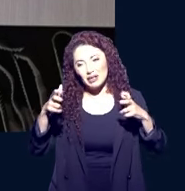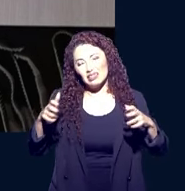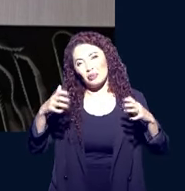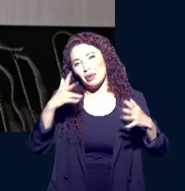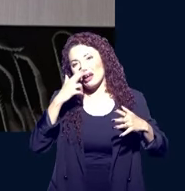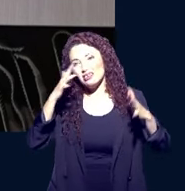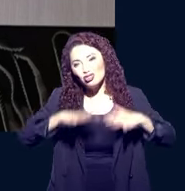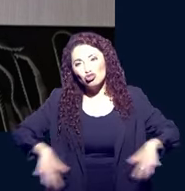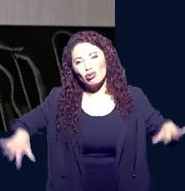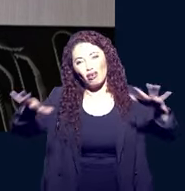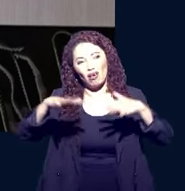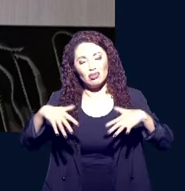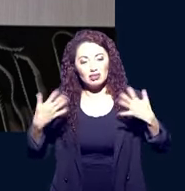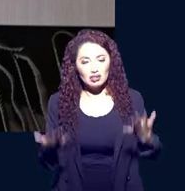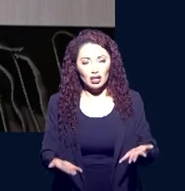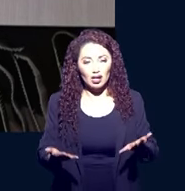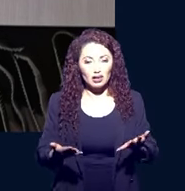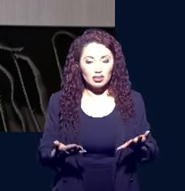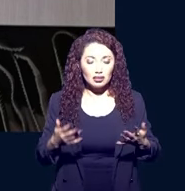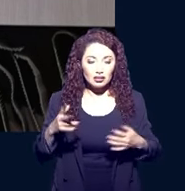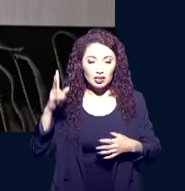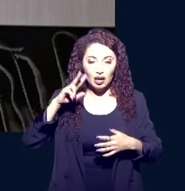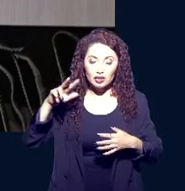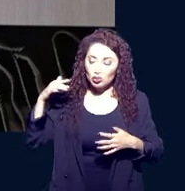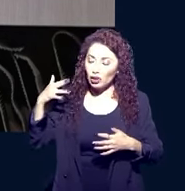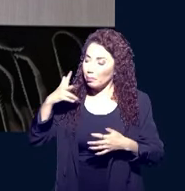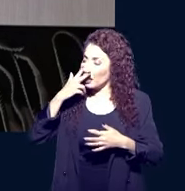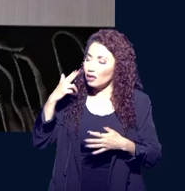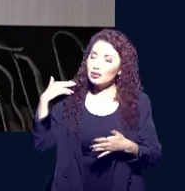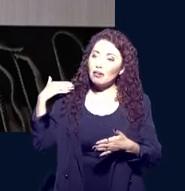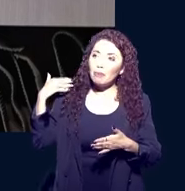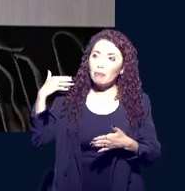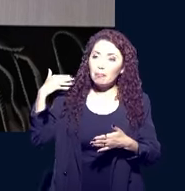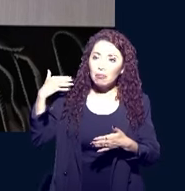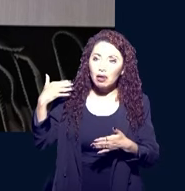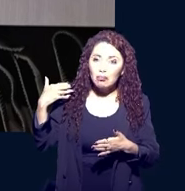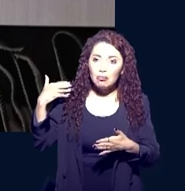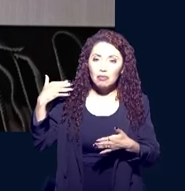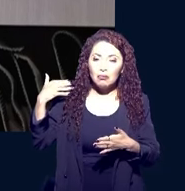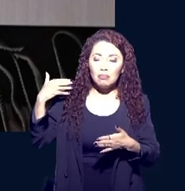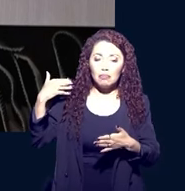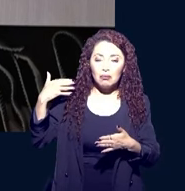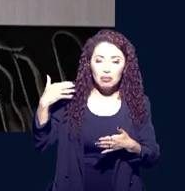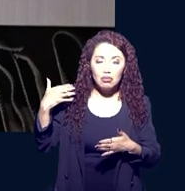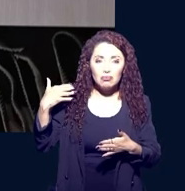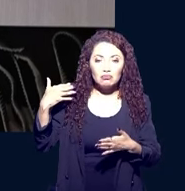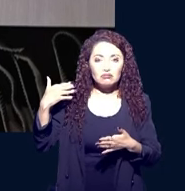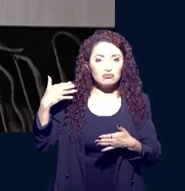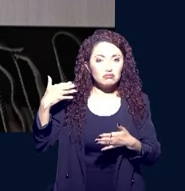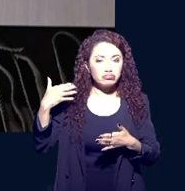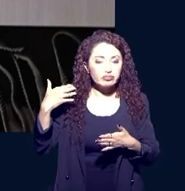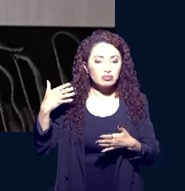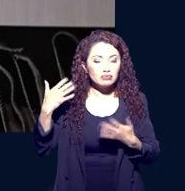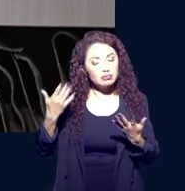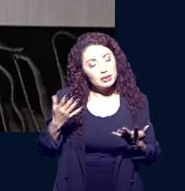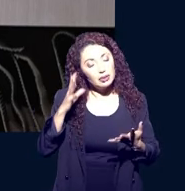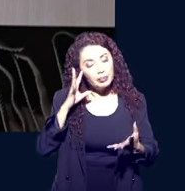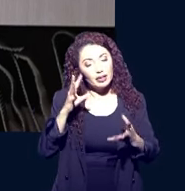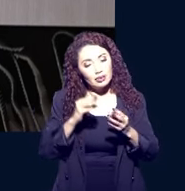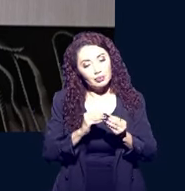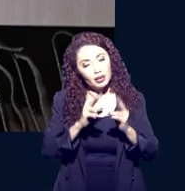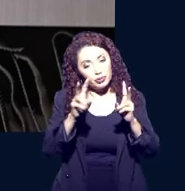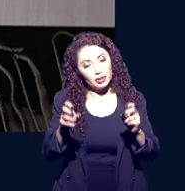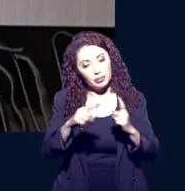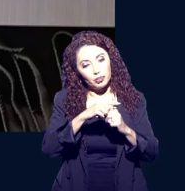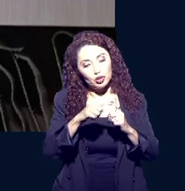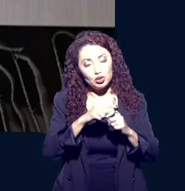verdade a história aqui anda por vezes muito lentamente mas eu gostaria de lembrar para terminar com uma nota positiva